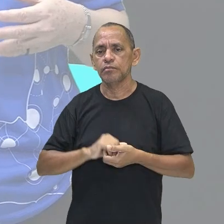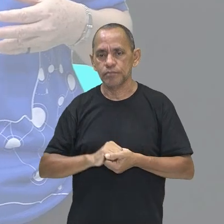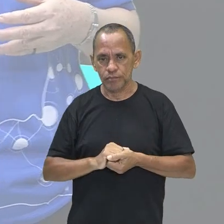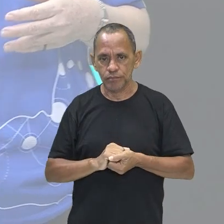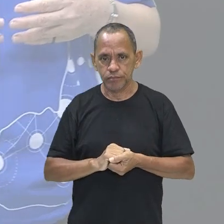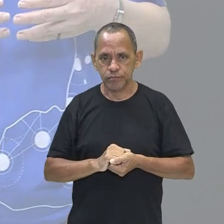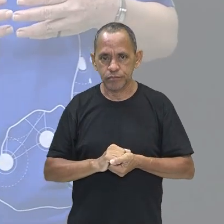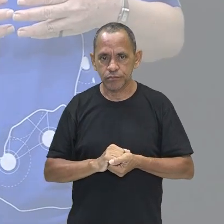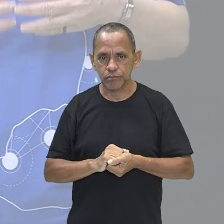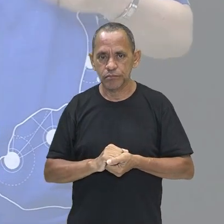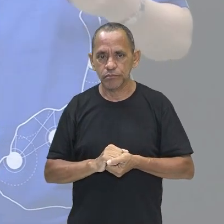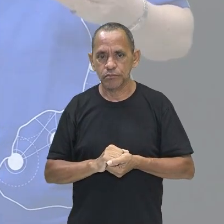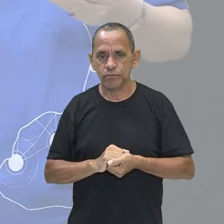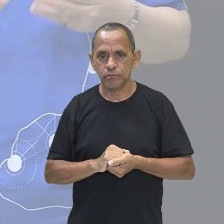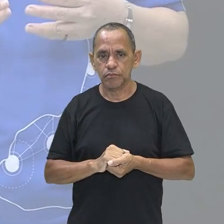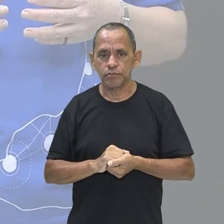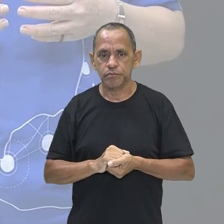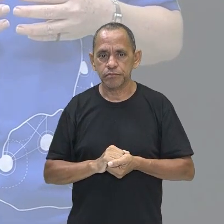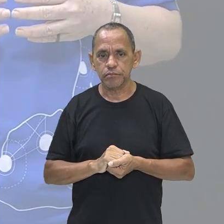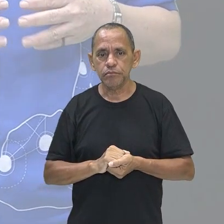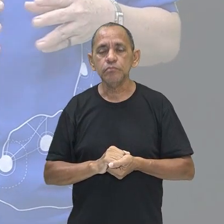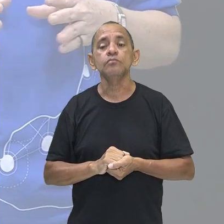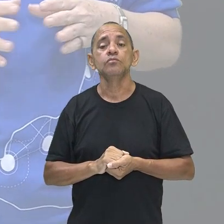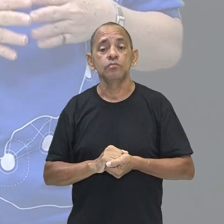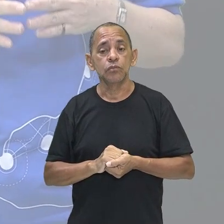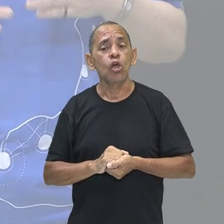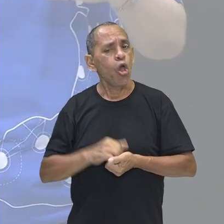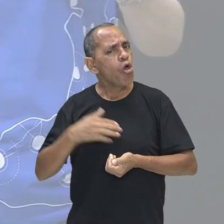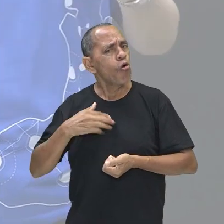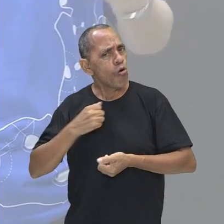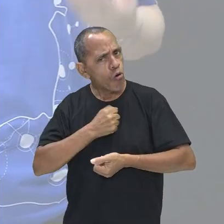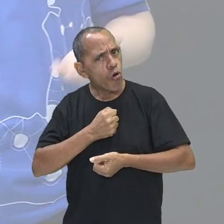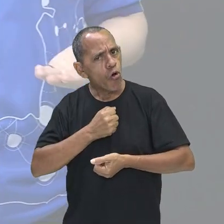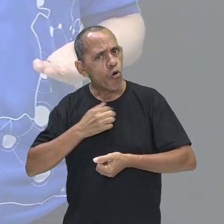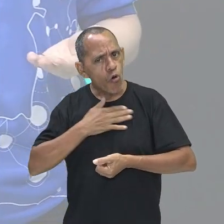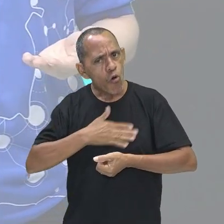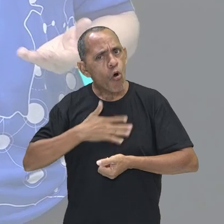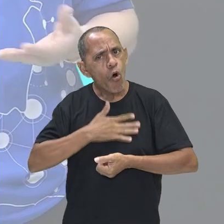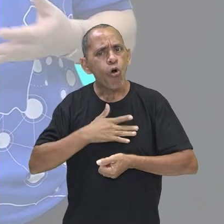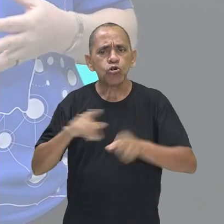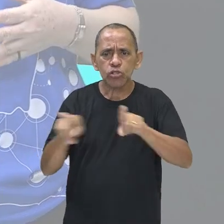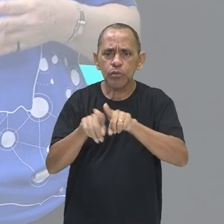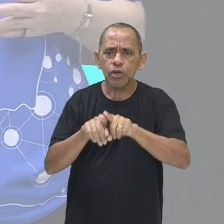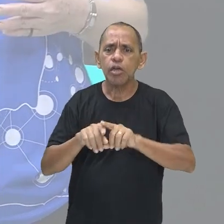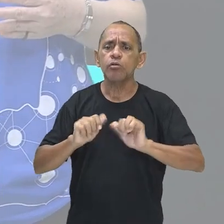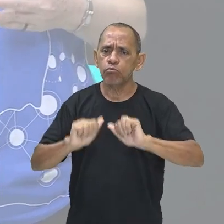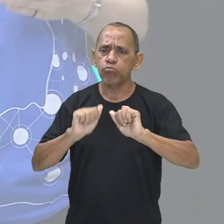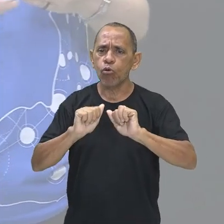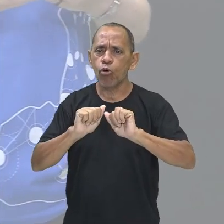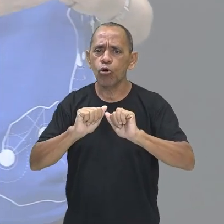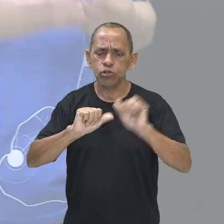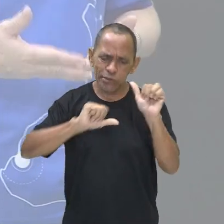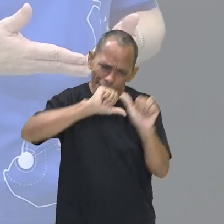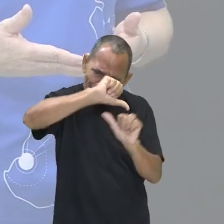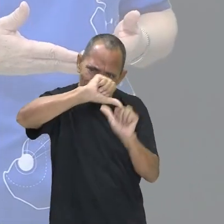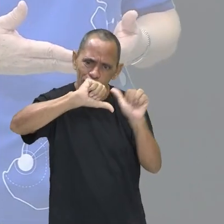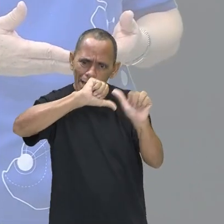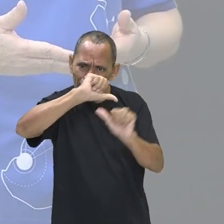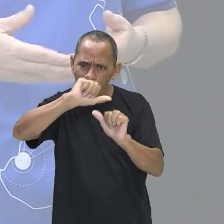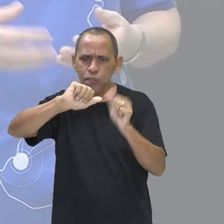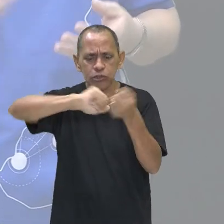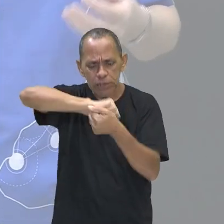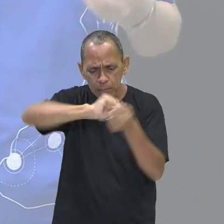uma música que eu gosto muito porque ela pode ser trabalhada de várias formas. Porque além de ele ser um